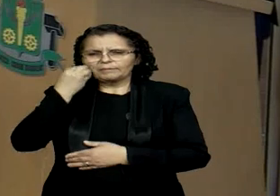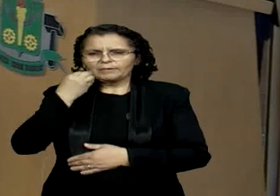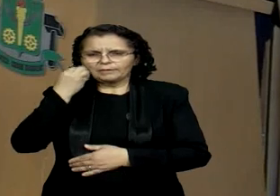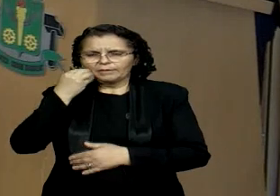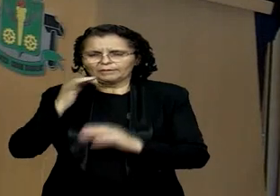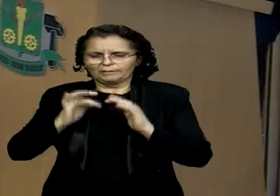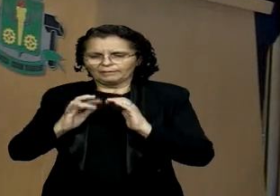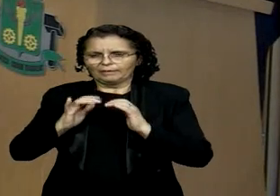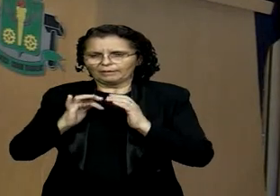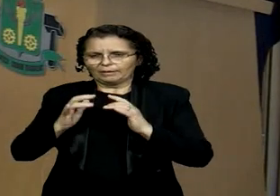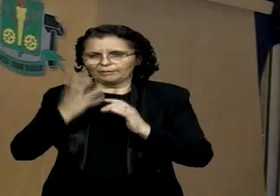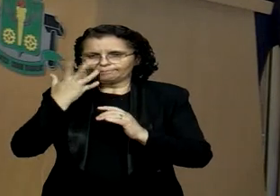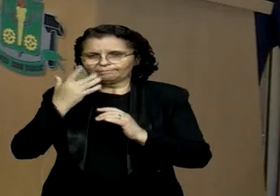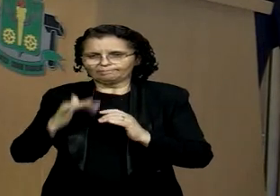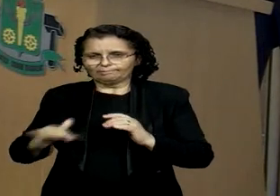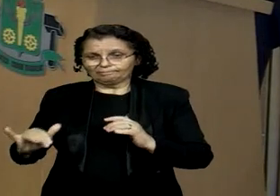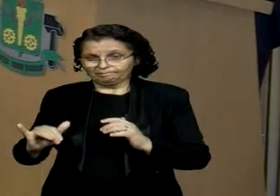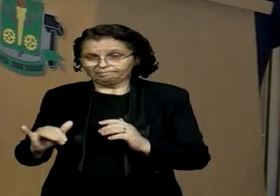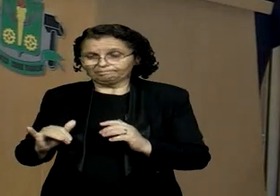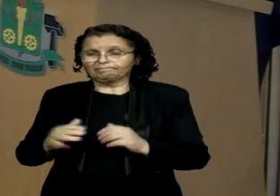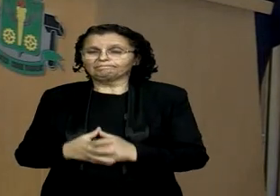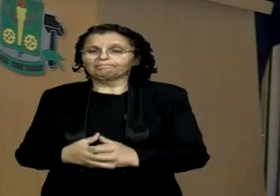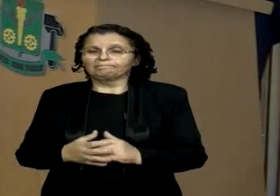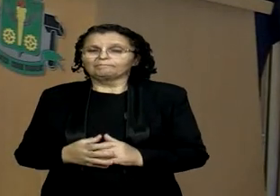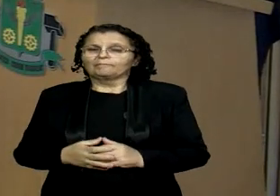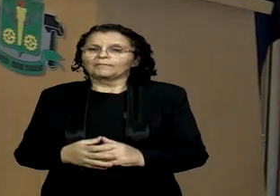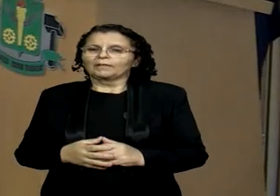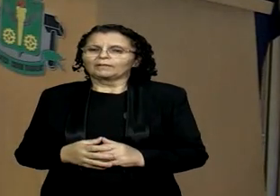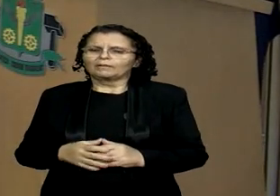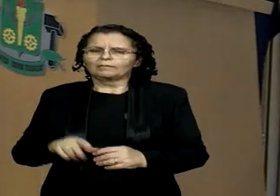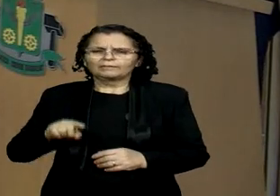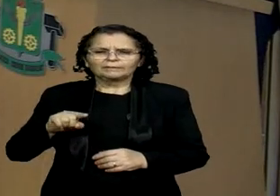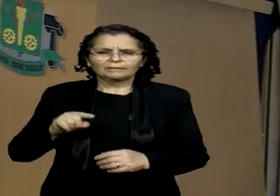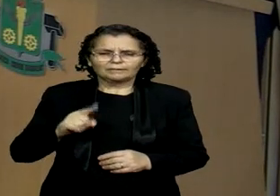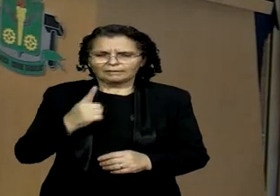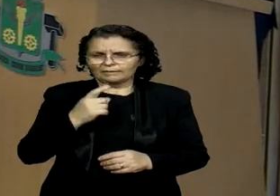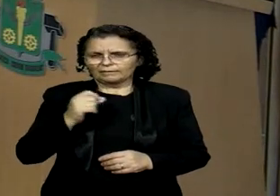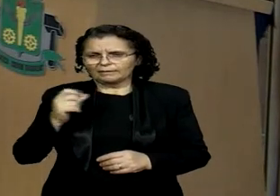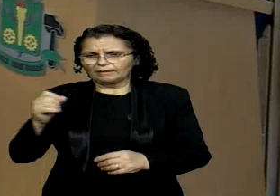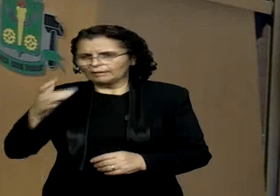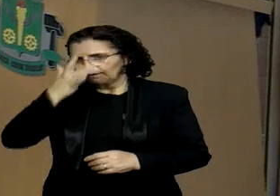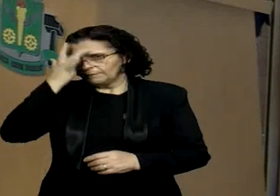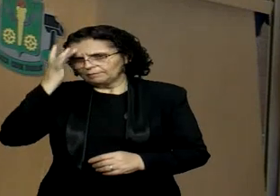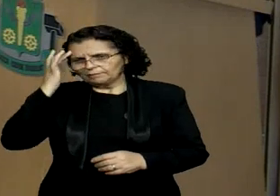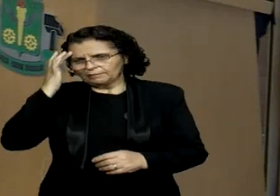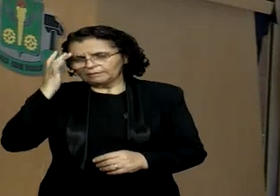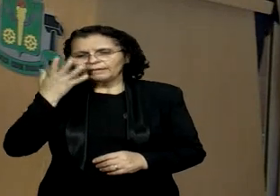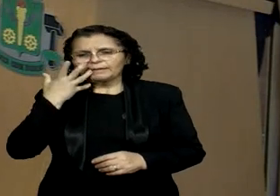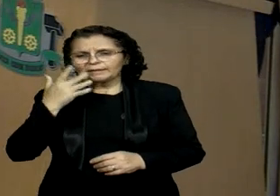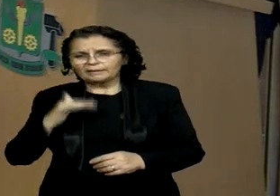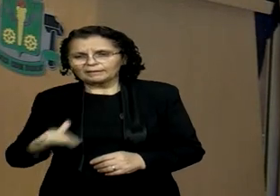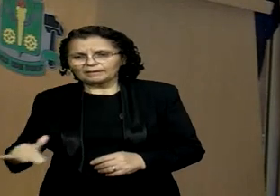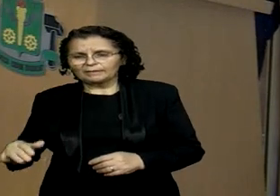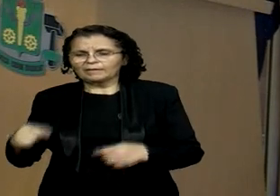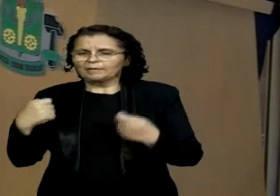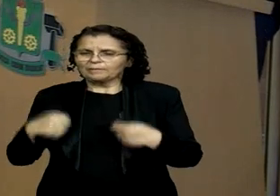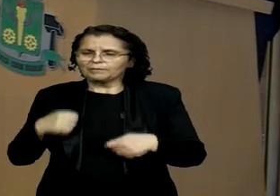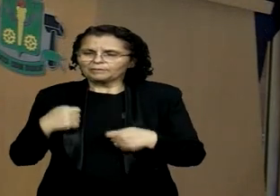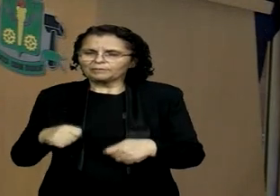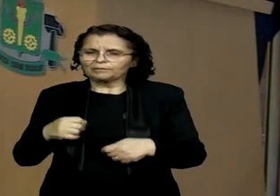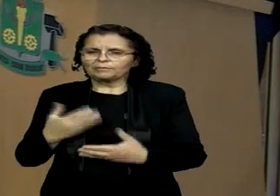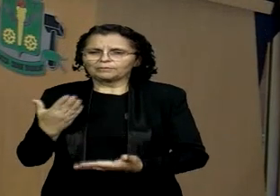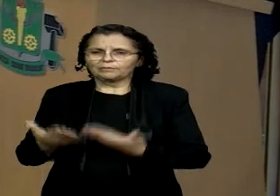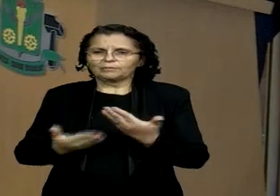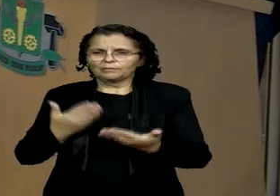especialista. Diante da necessidade de centenas de crianças em nossa cidade que necessitam do atendimento